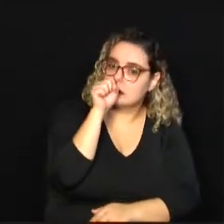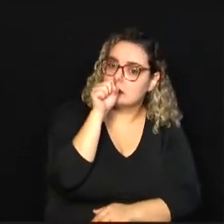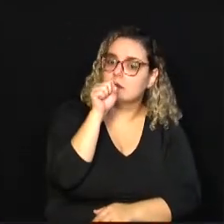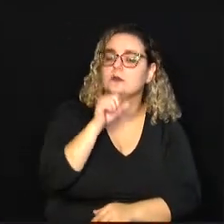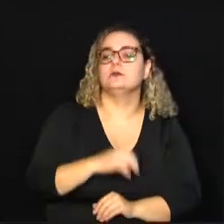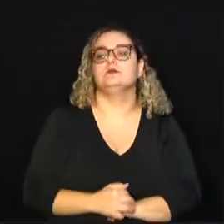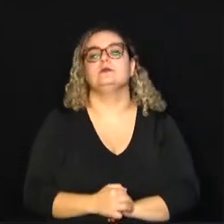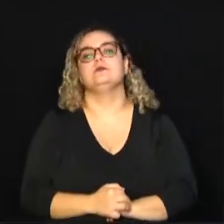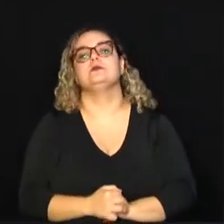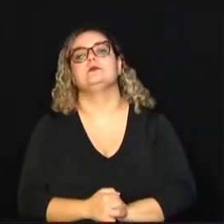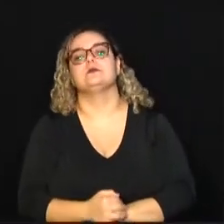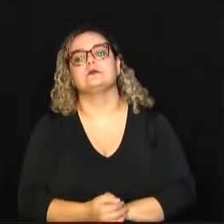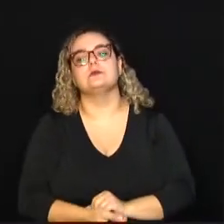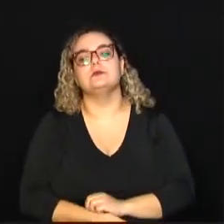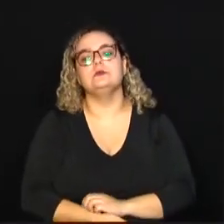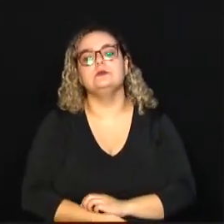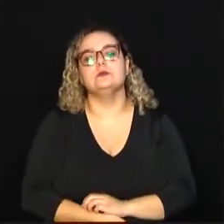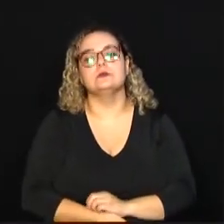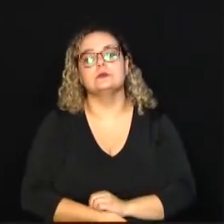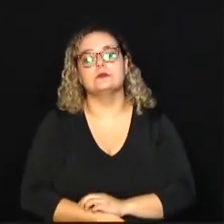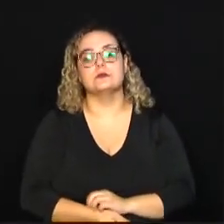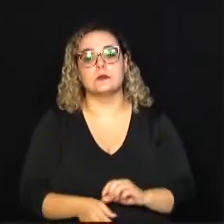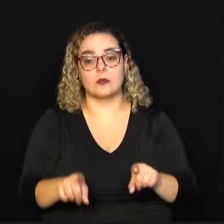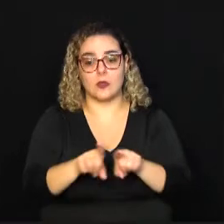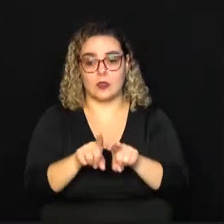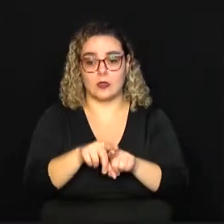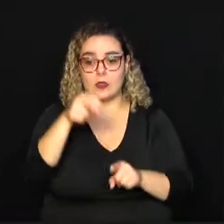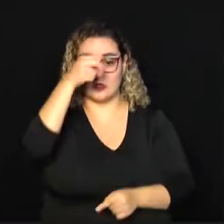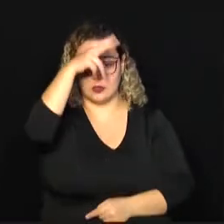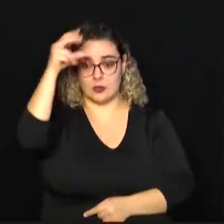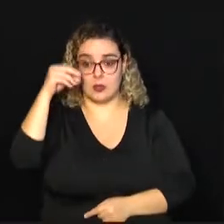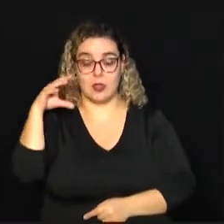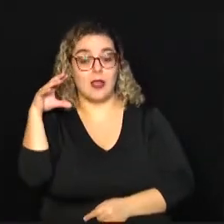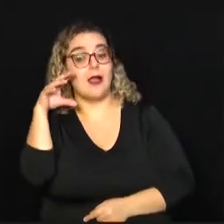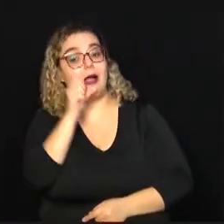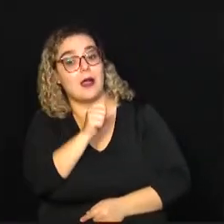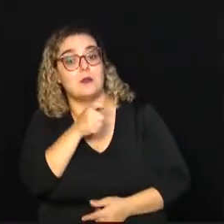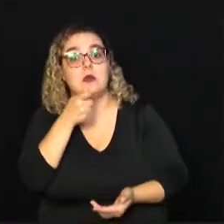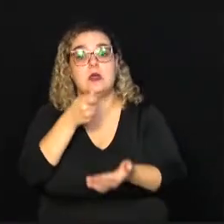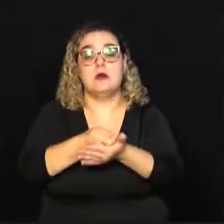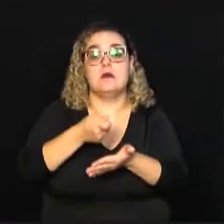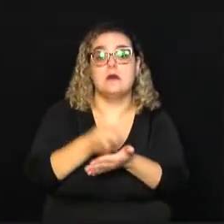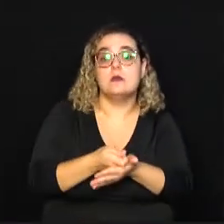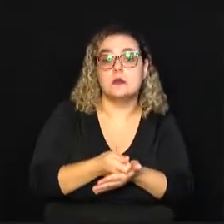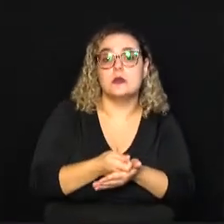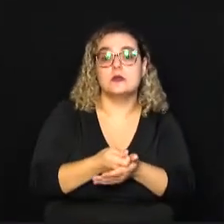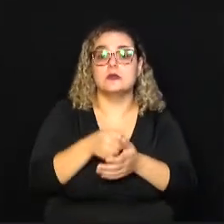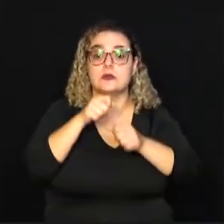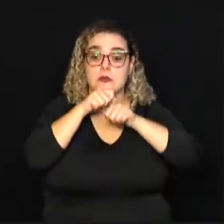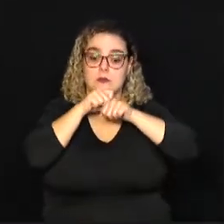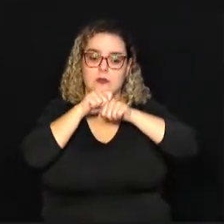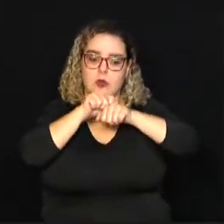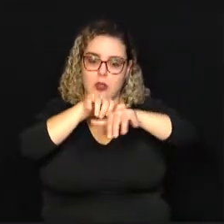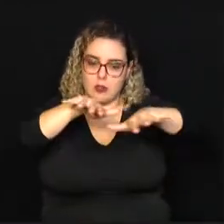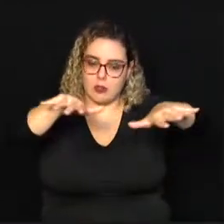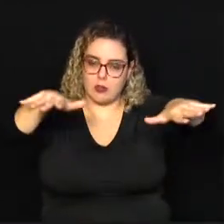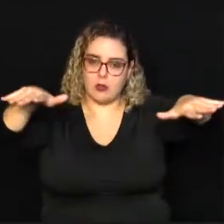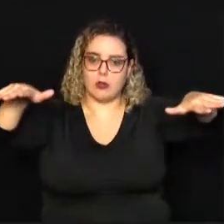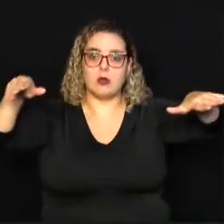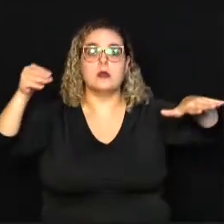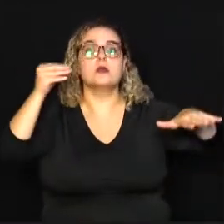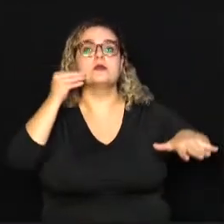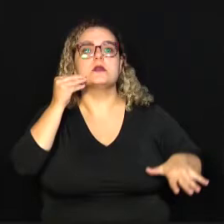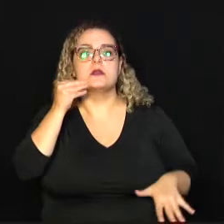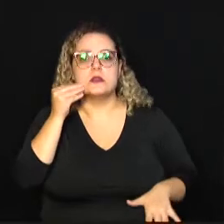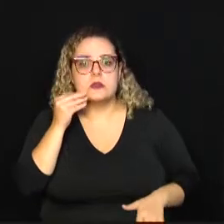crise, né, dessa medida, ao mesmo tempo que a prefeitura haja muito rápida e intensivamente no sentido de ampliar a capacidade de testagem